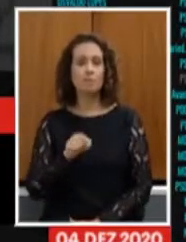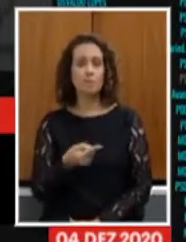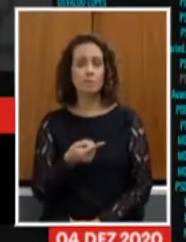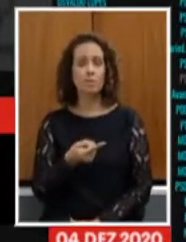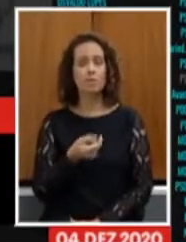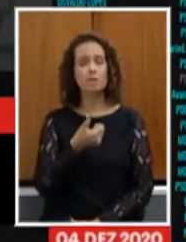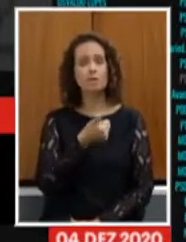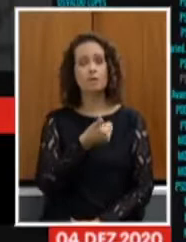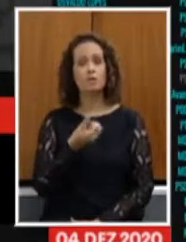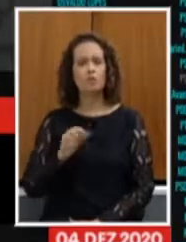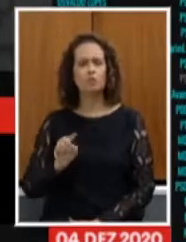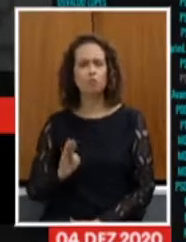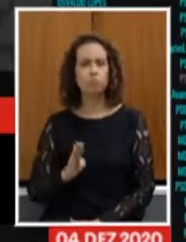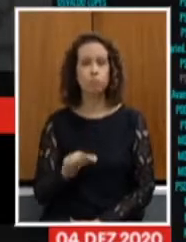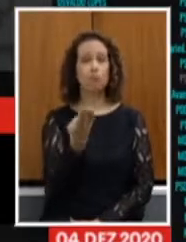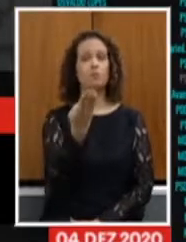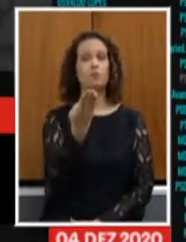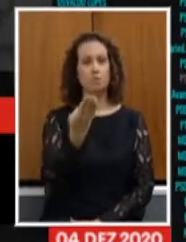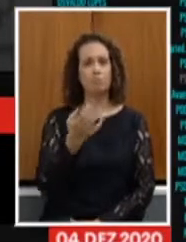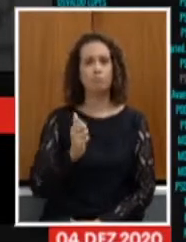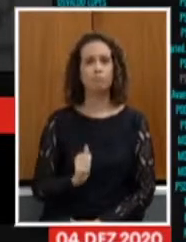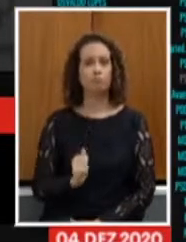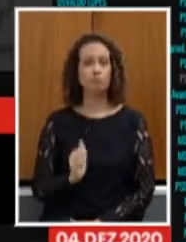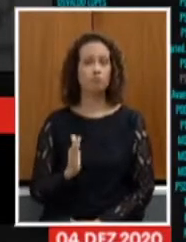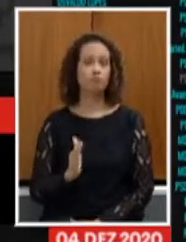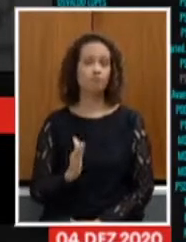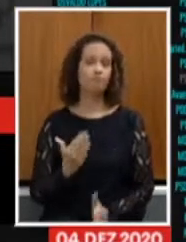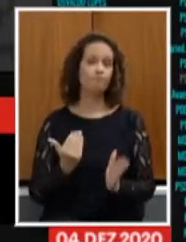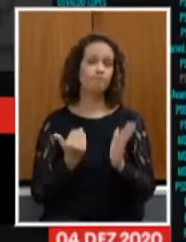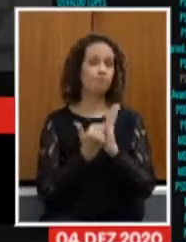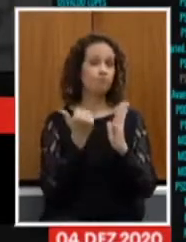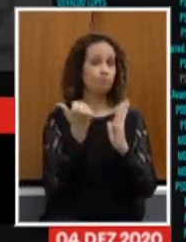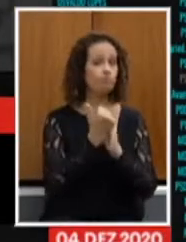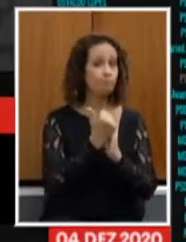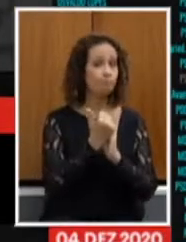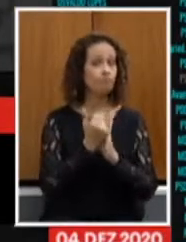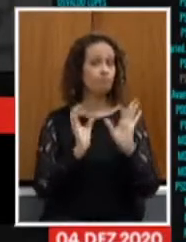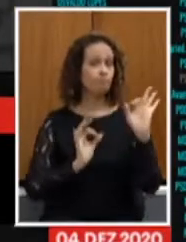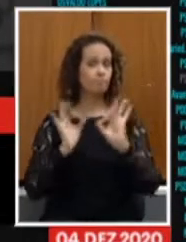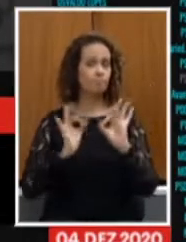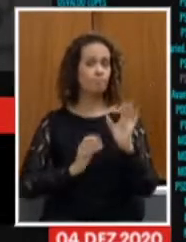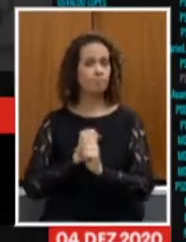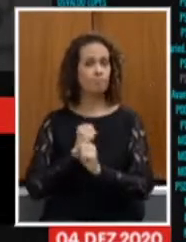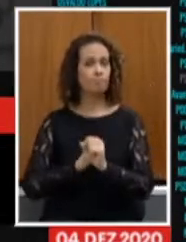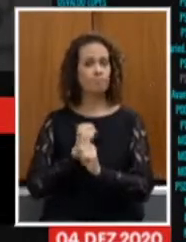superior em 21% ao projetado para este ano.